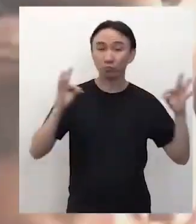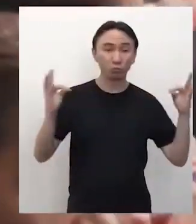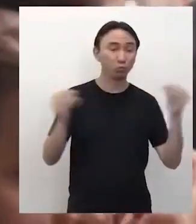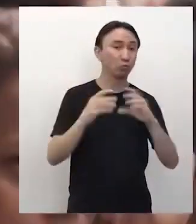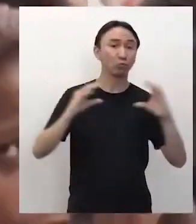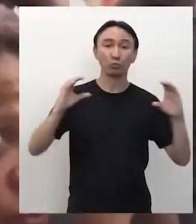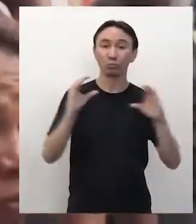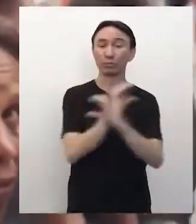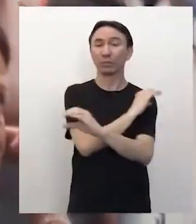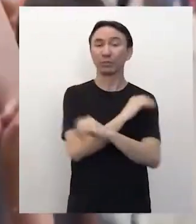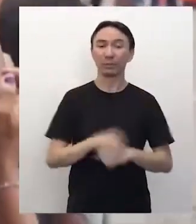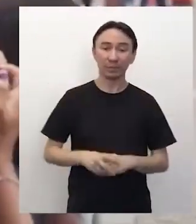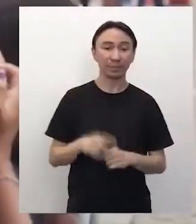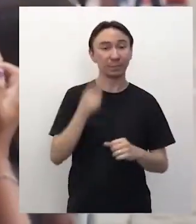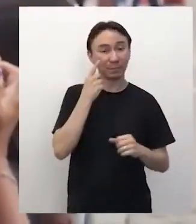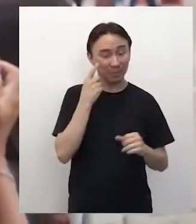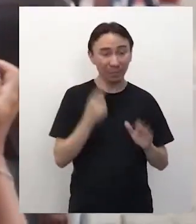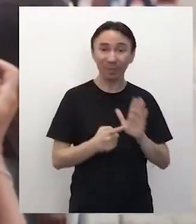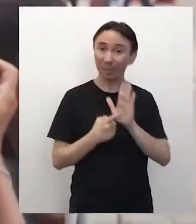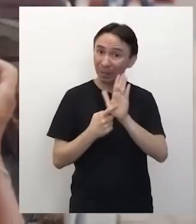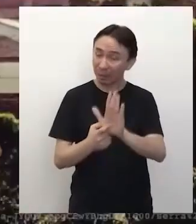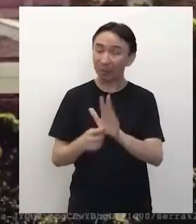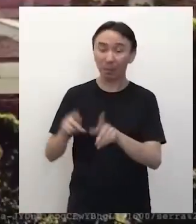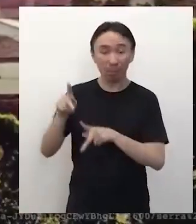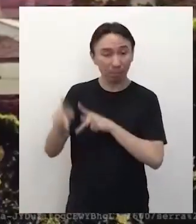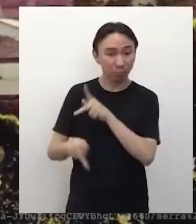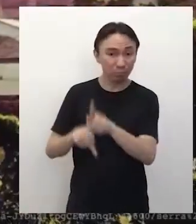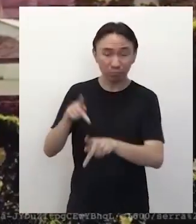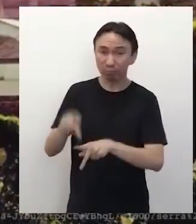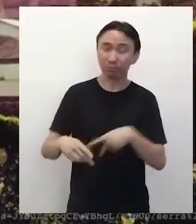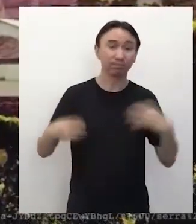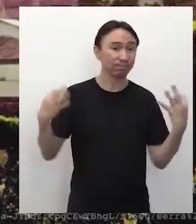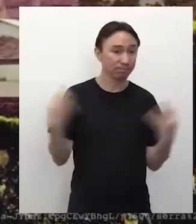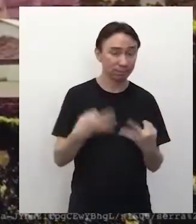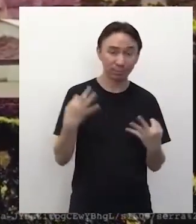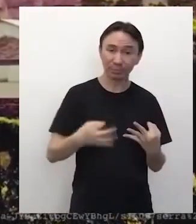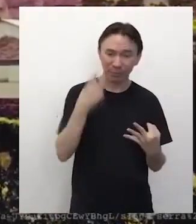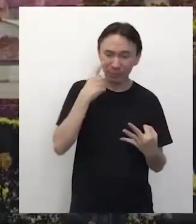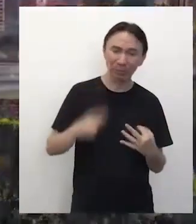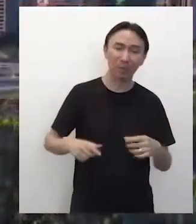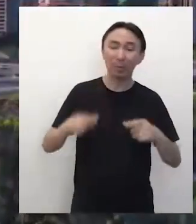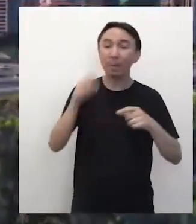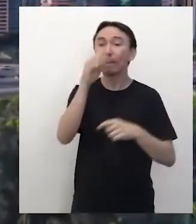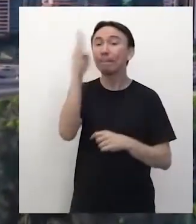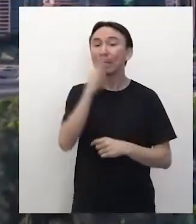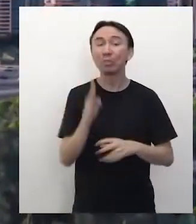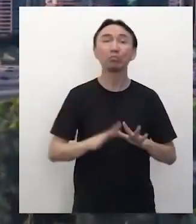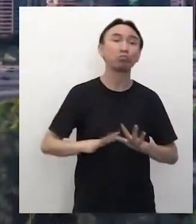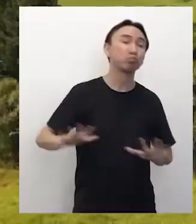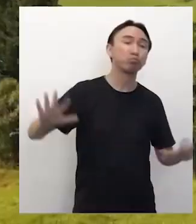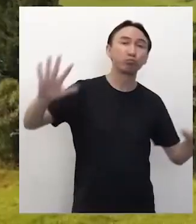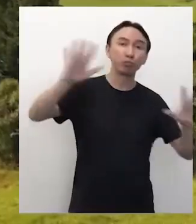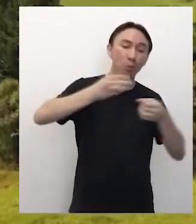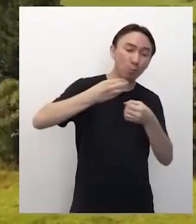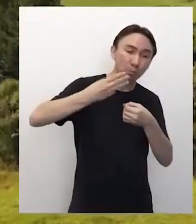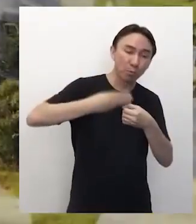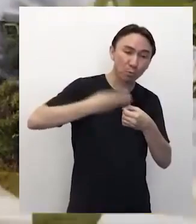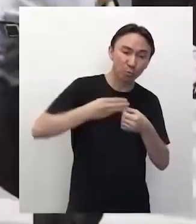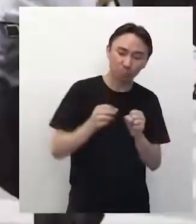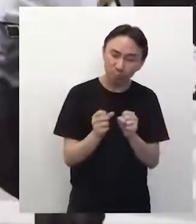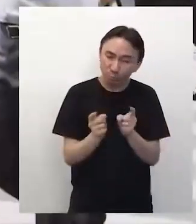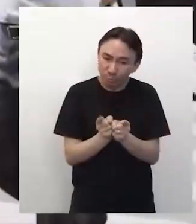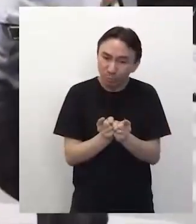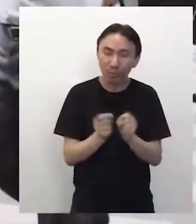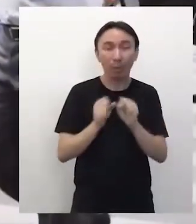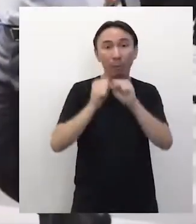retrato atualizado e preciso da população de cada pedacinho do Brasil, do menor ao maior município, de áreas